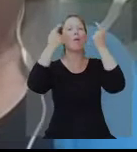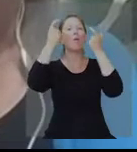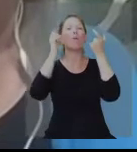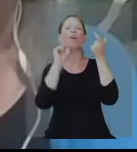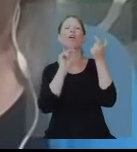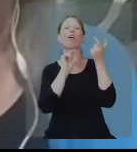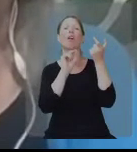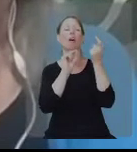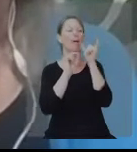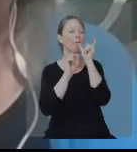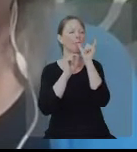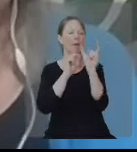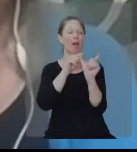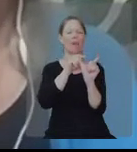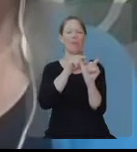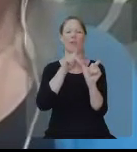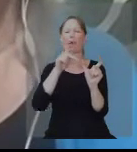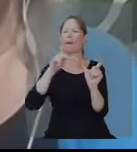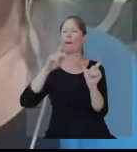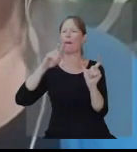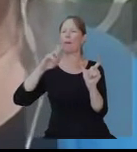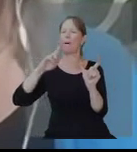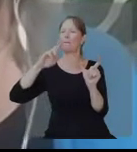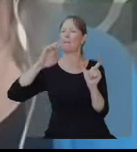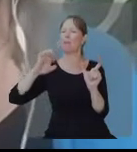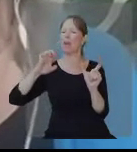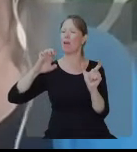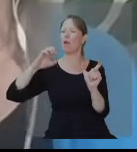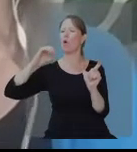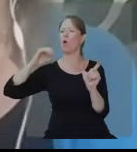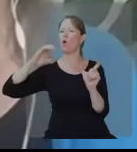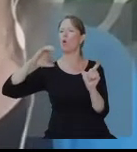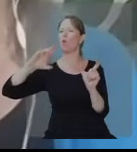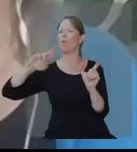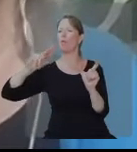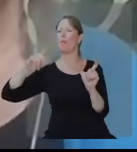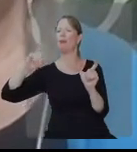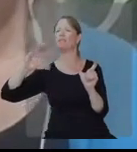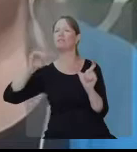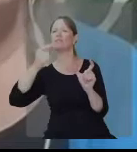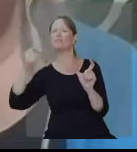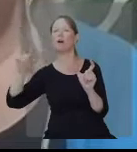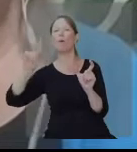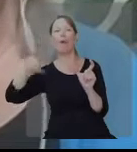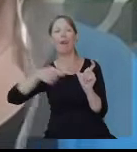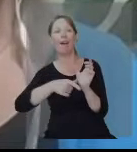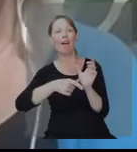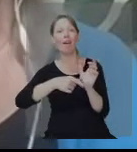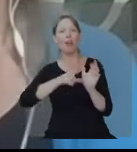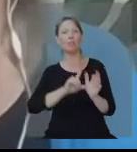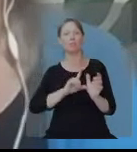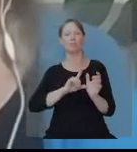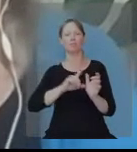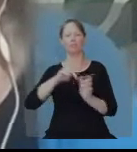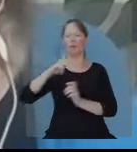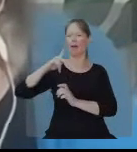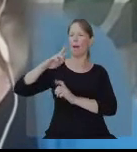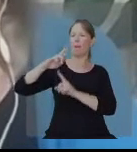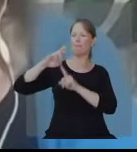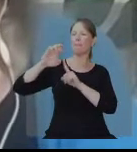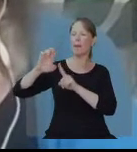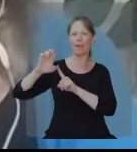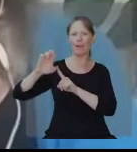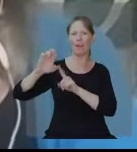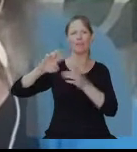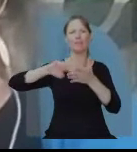gente fosse levar literalmente ao pé da letra mesmo, preocupação, é uma coisa que às